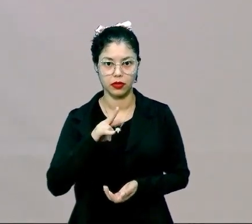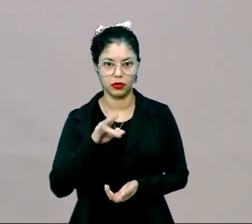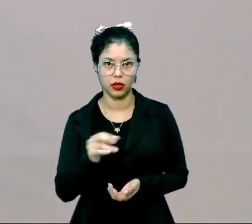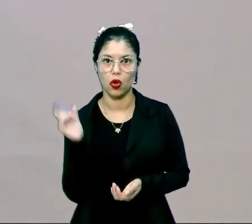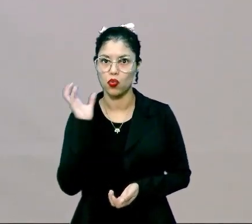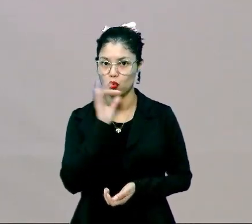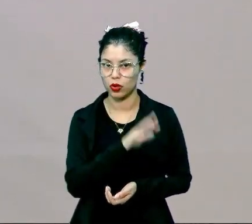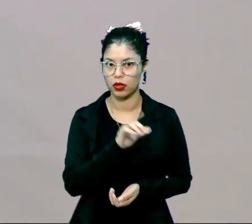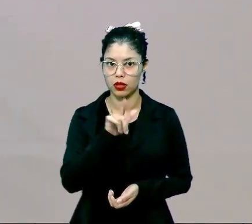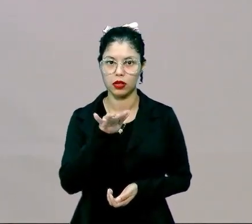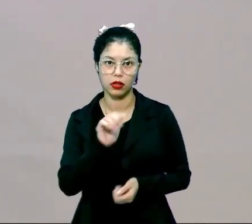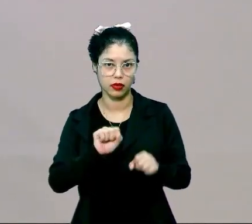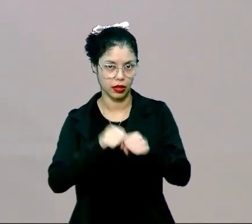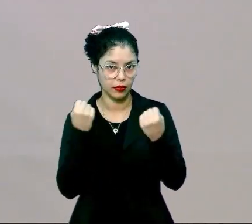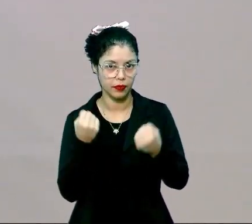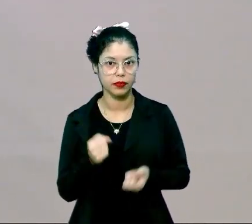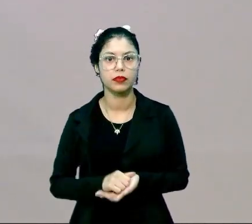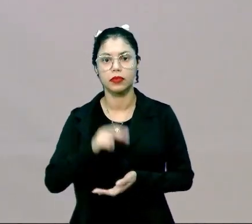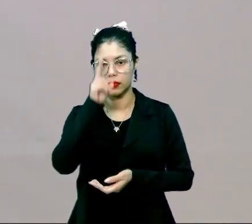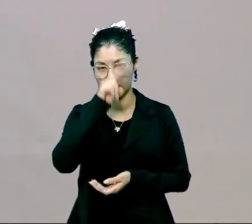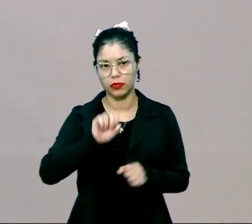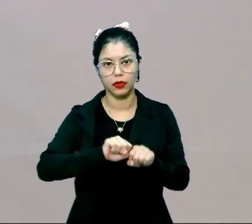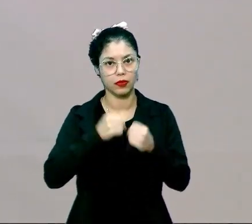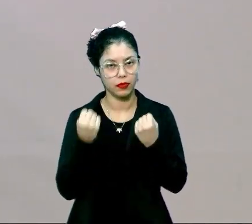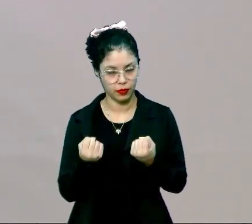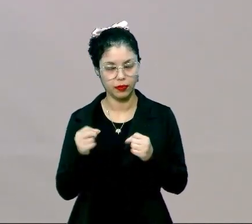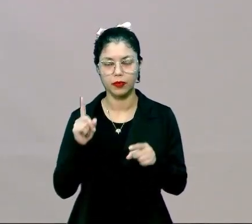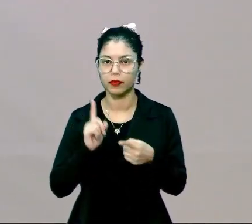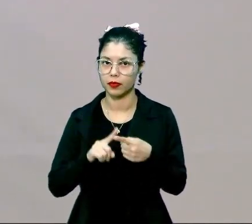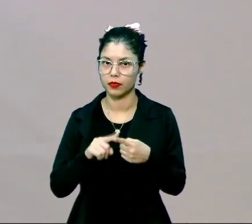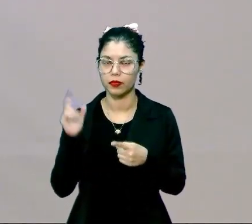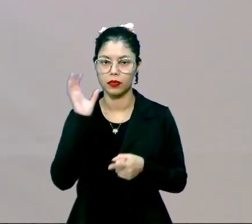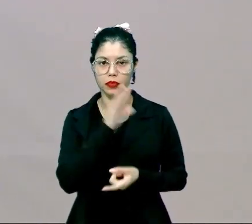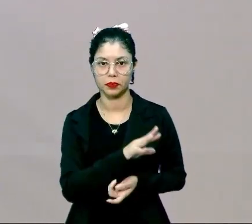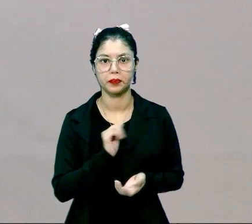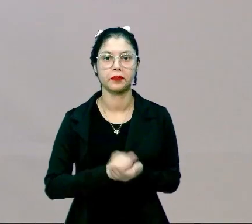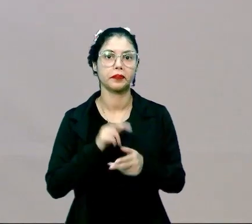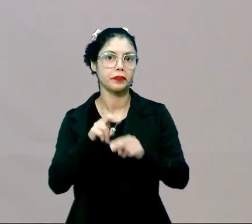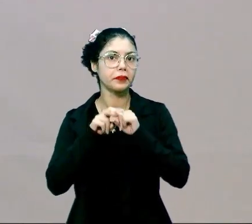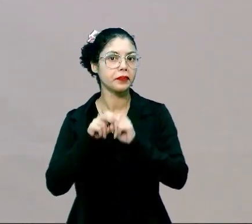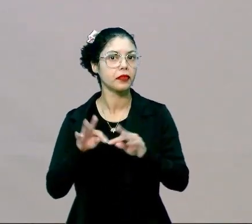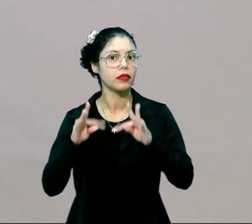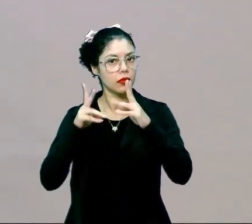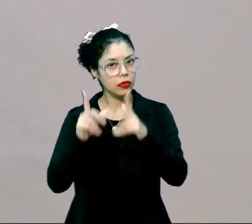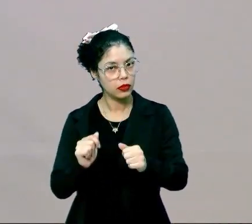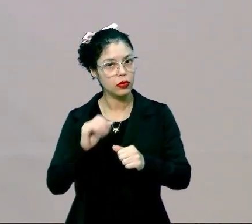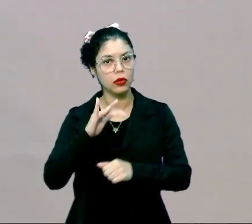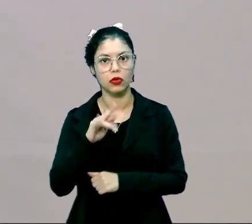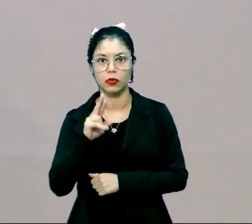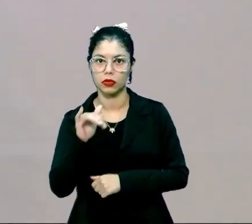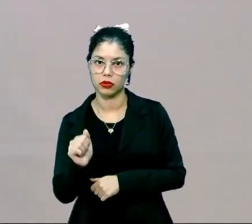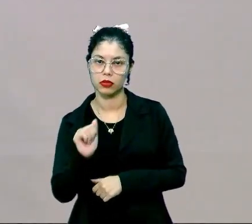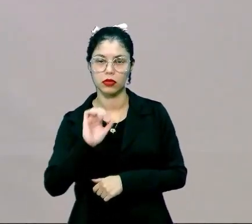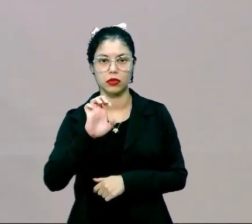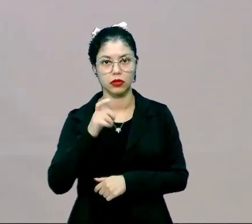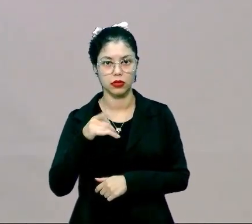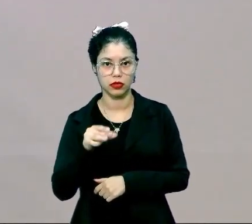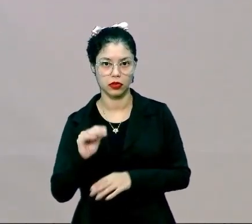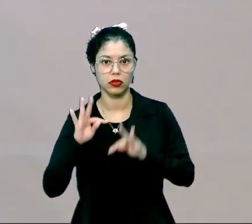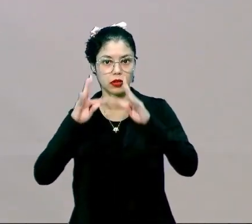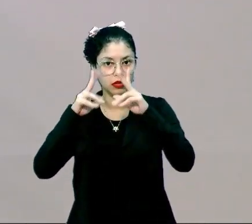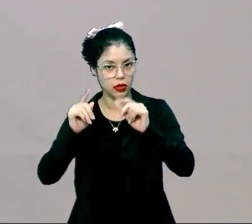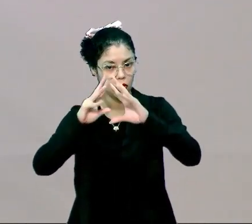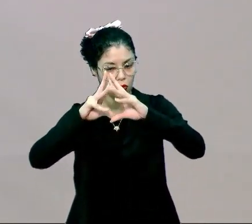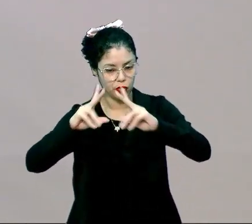é calor e lise é quebra. Então eu vou ter uma quebra por causa do calor. Por isso que toda combustão é do tipo exo e